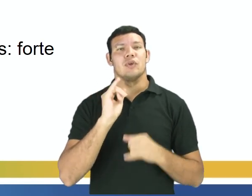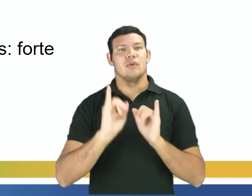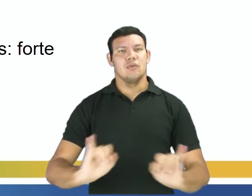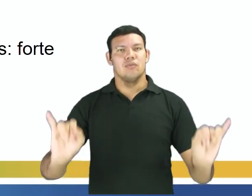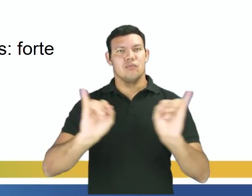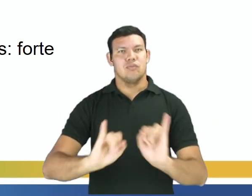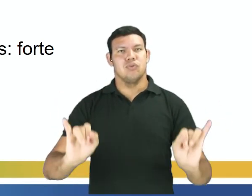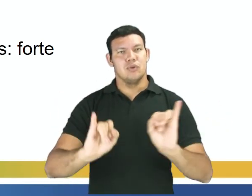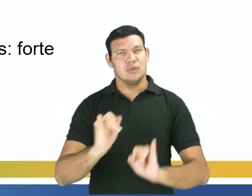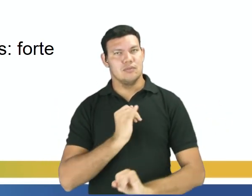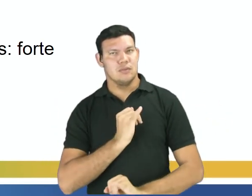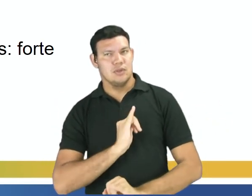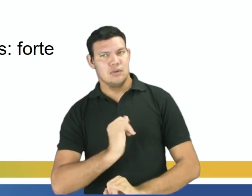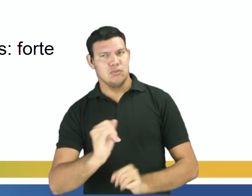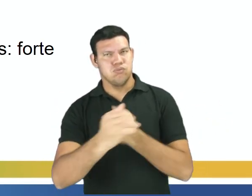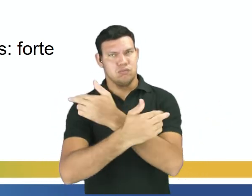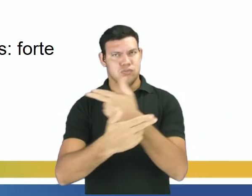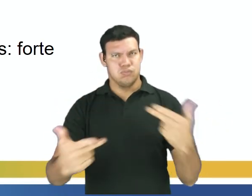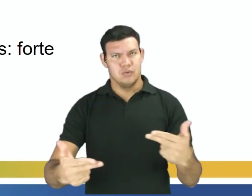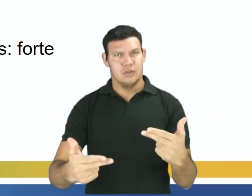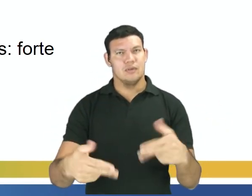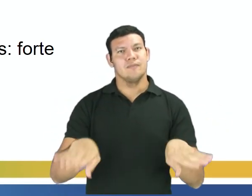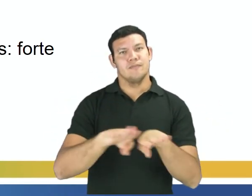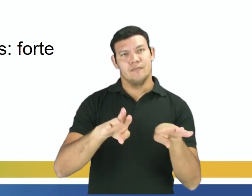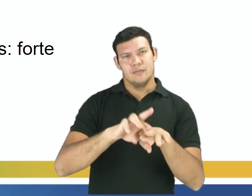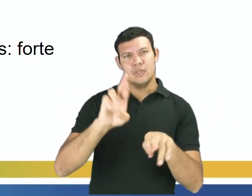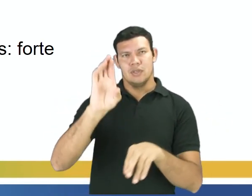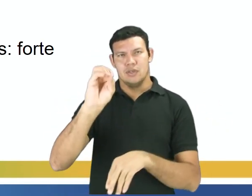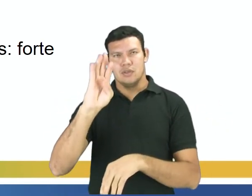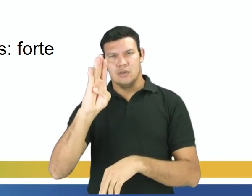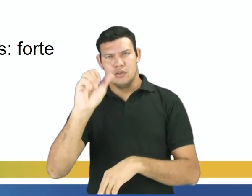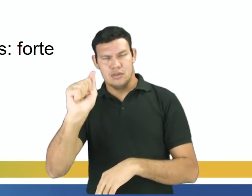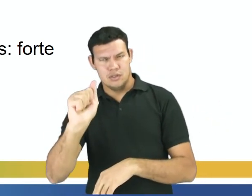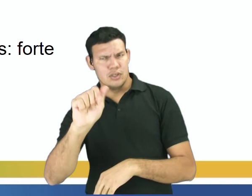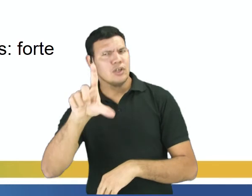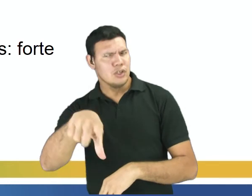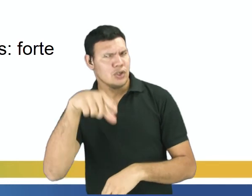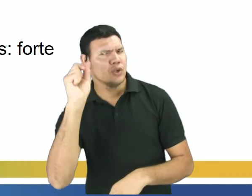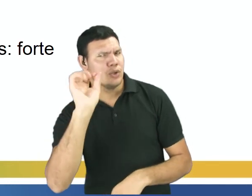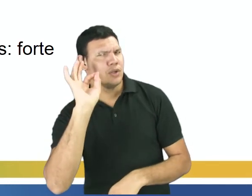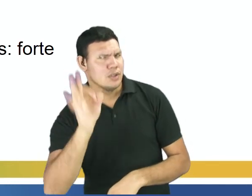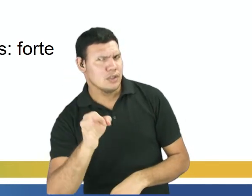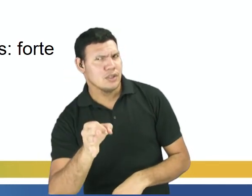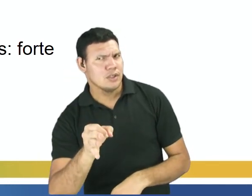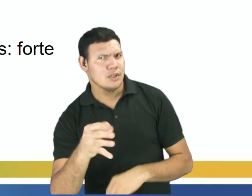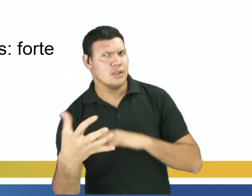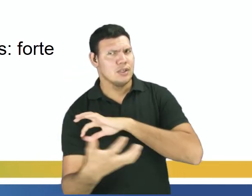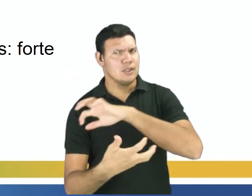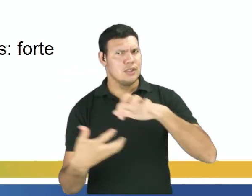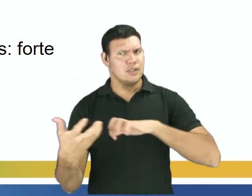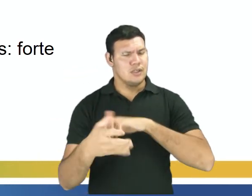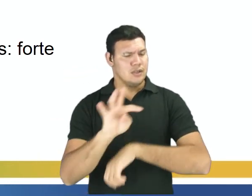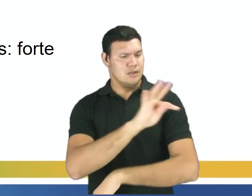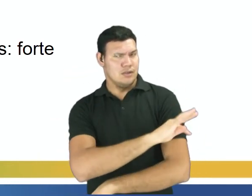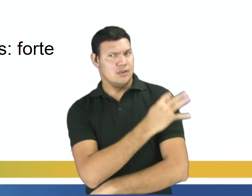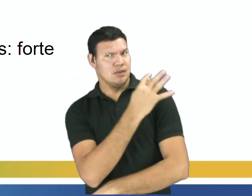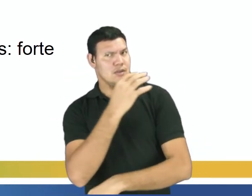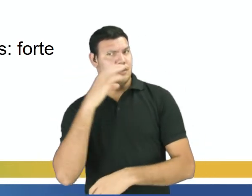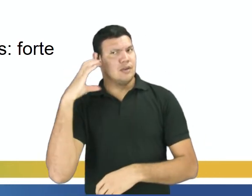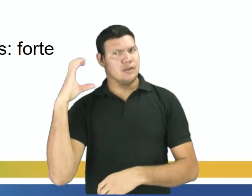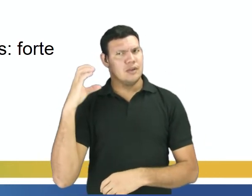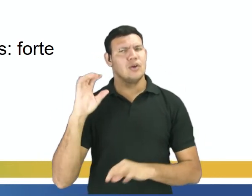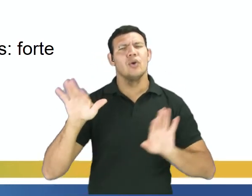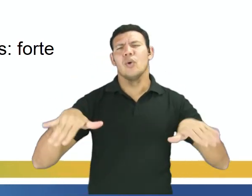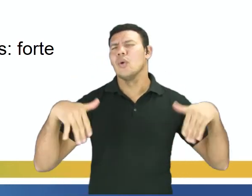da robótica. E aí fez a sua escolha, já definiu qual é a certa relativo à revolução técnico-científica?